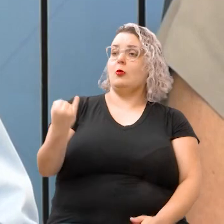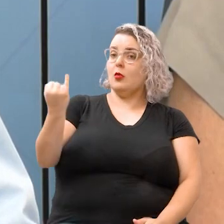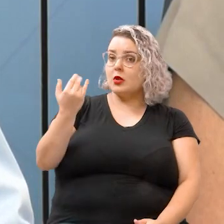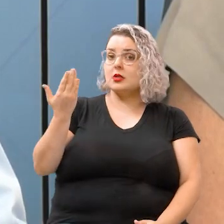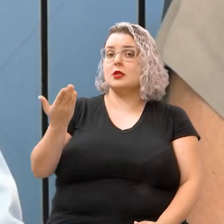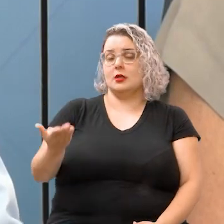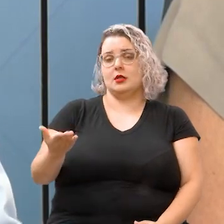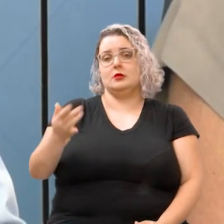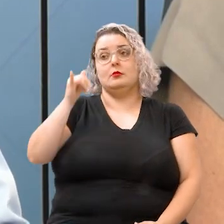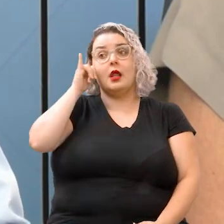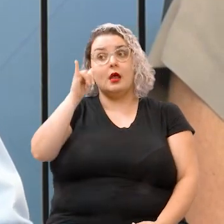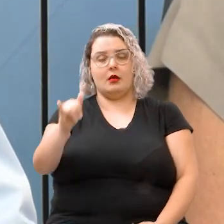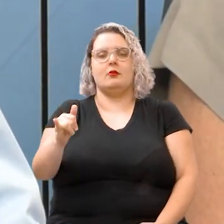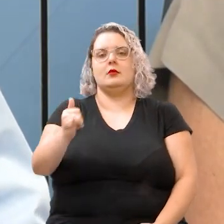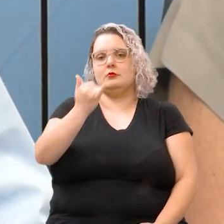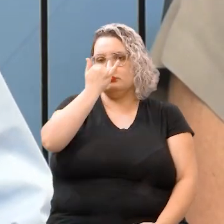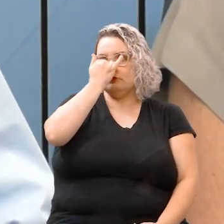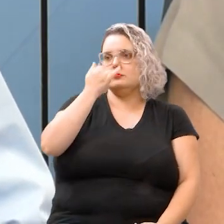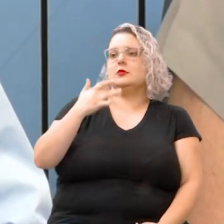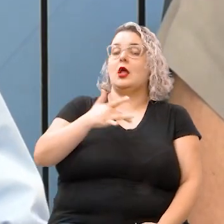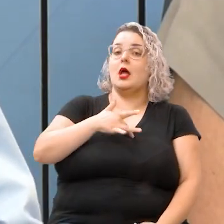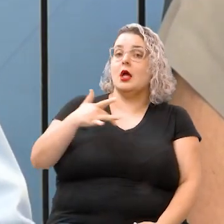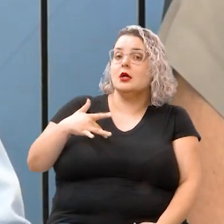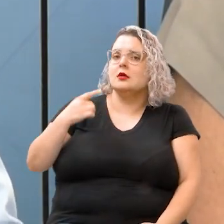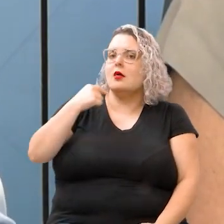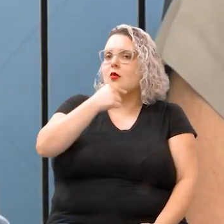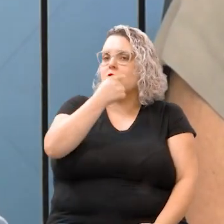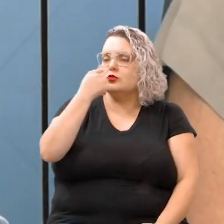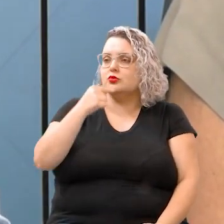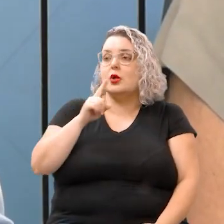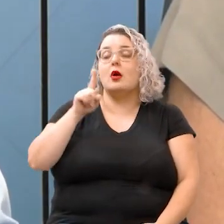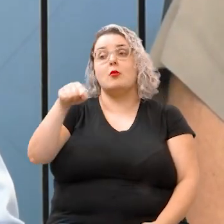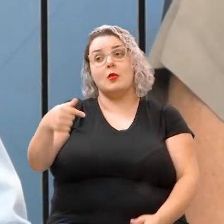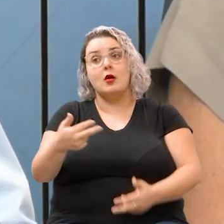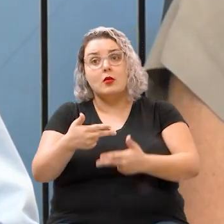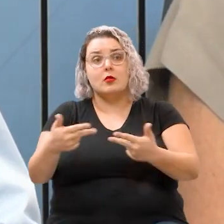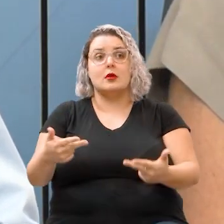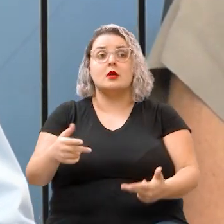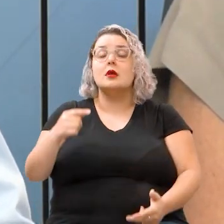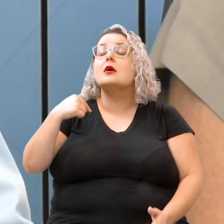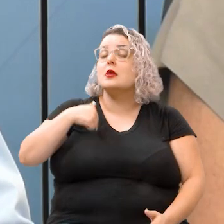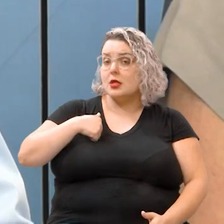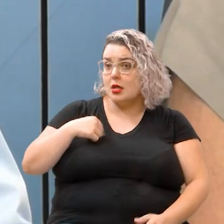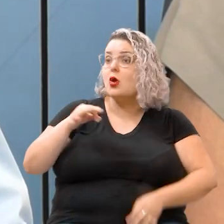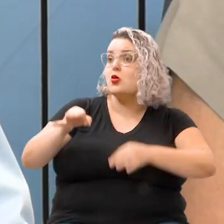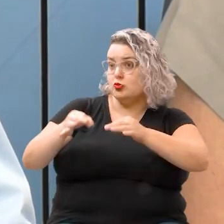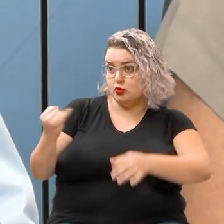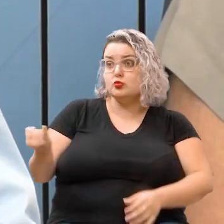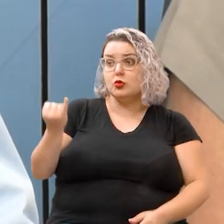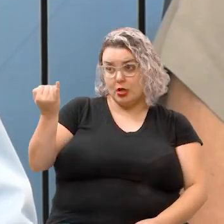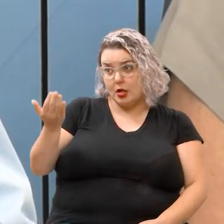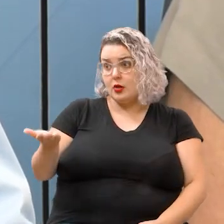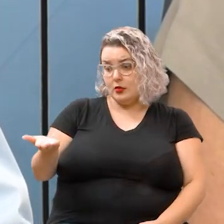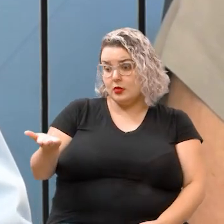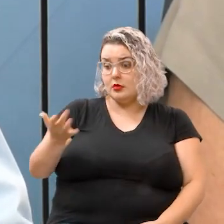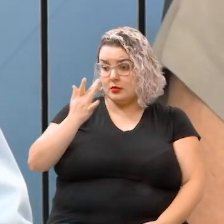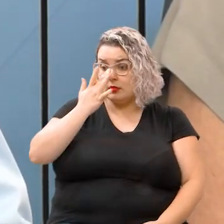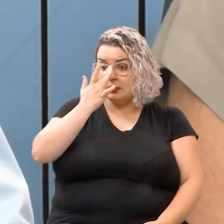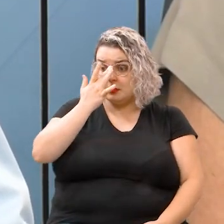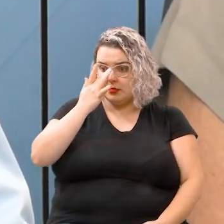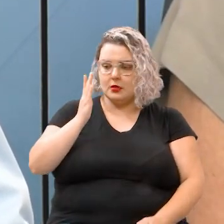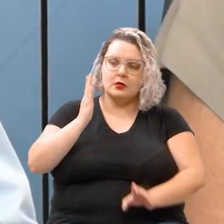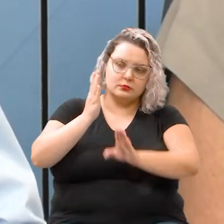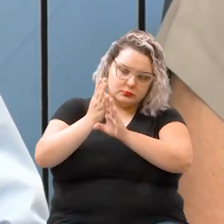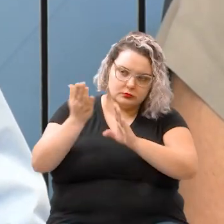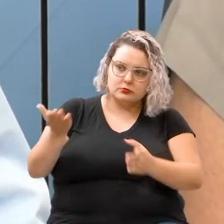importância da prevenção da saúde bucal. Uma outra questão que eu julgo muito importante, aí vem de encontro